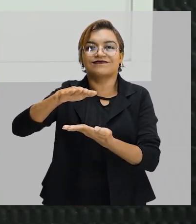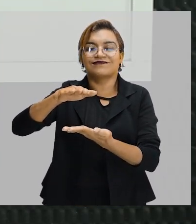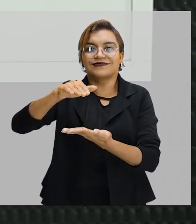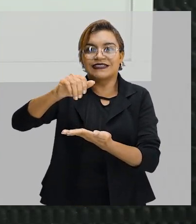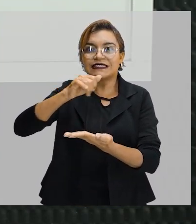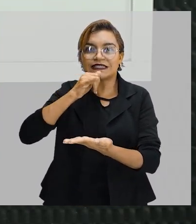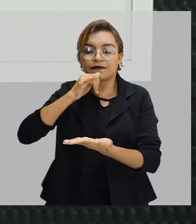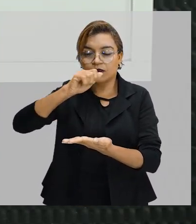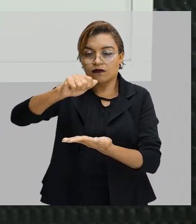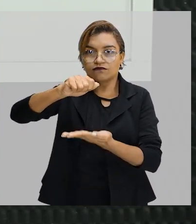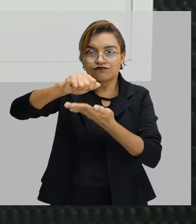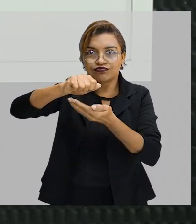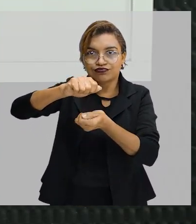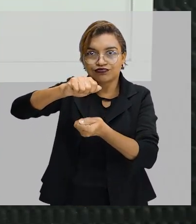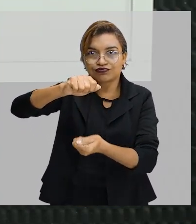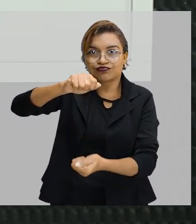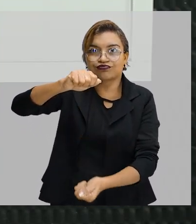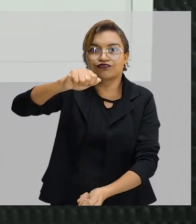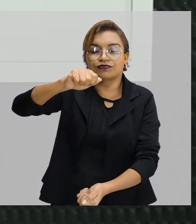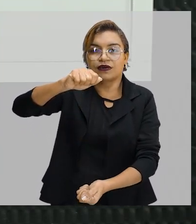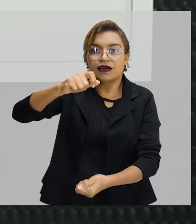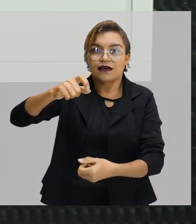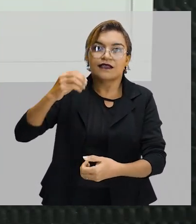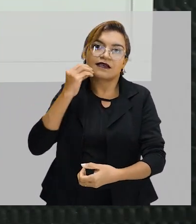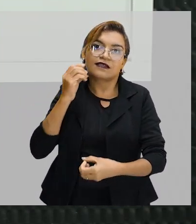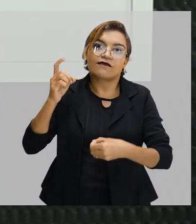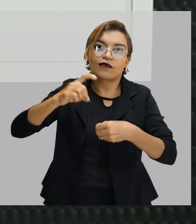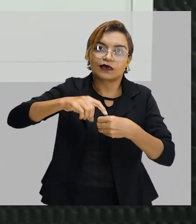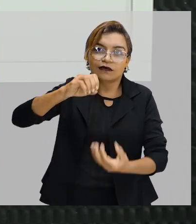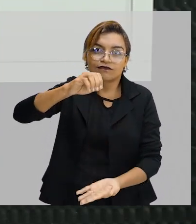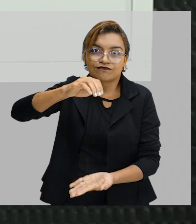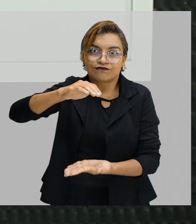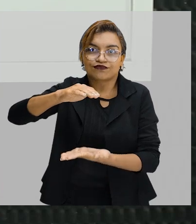ok? Ela vai fazer uma força para cima.